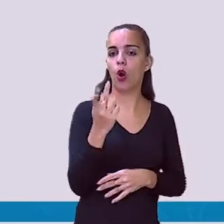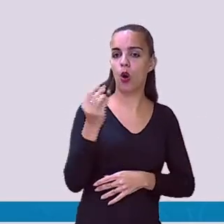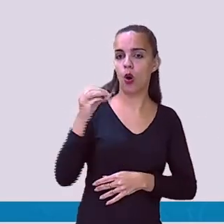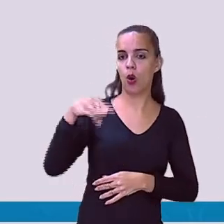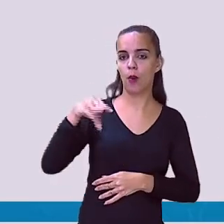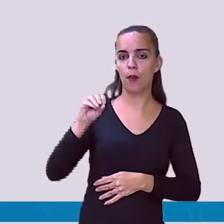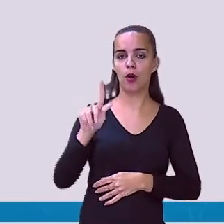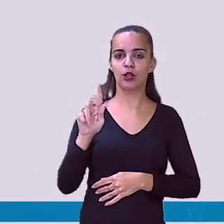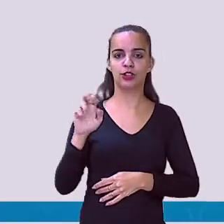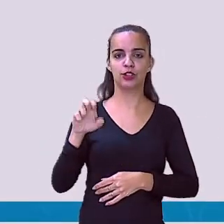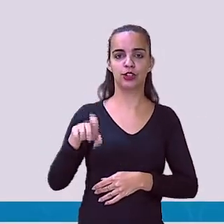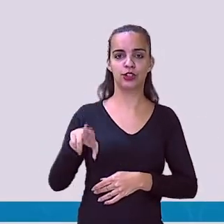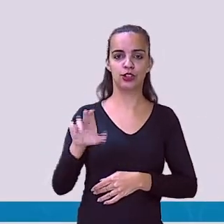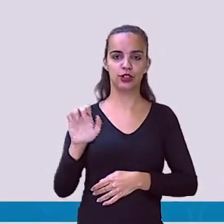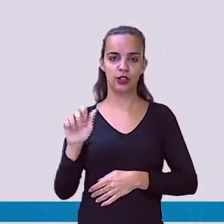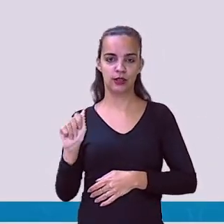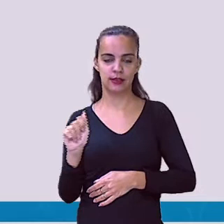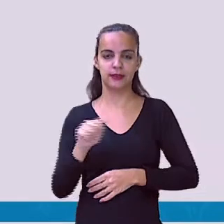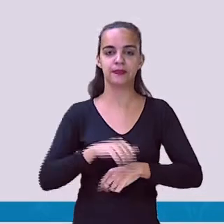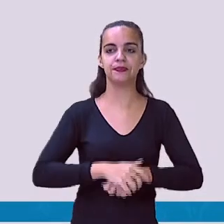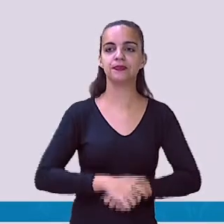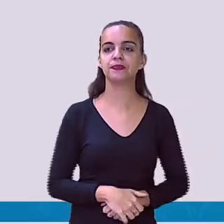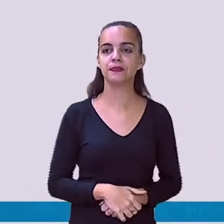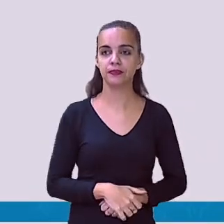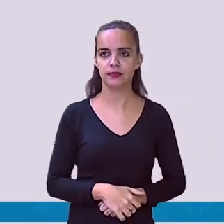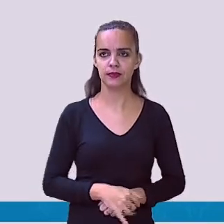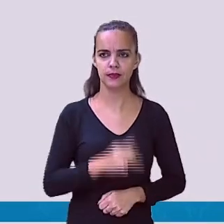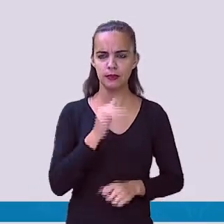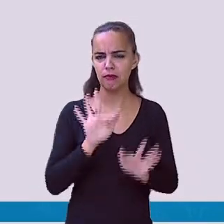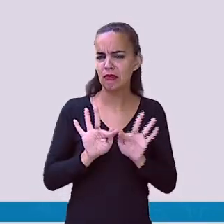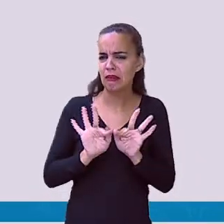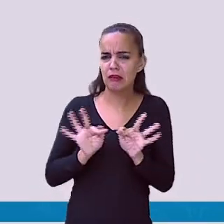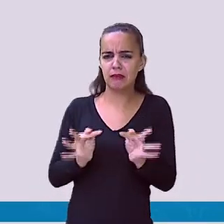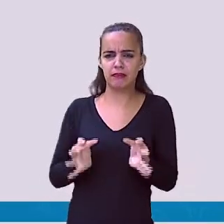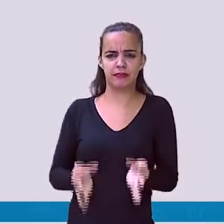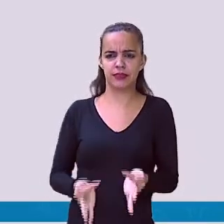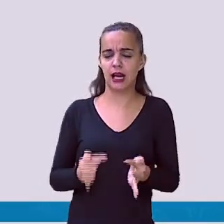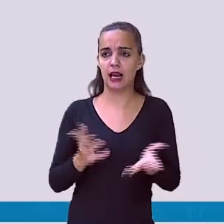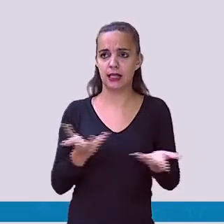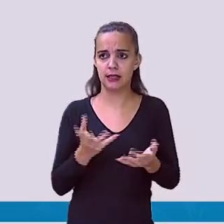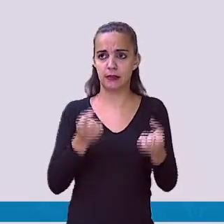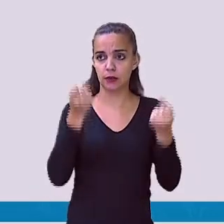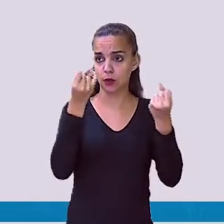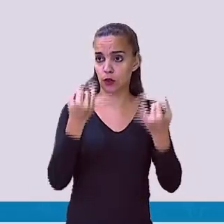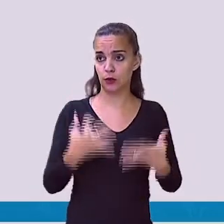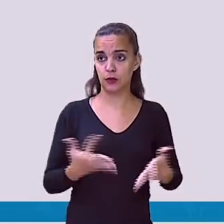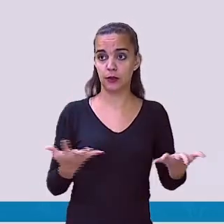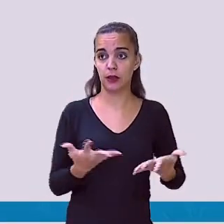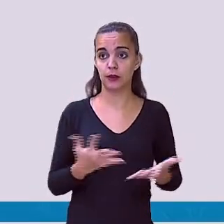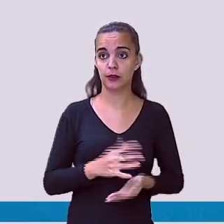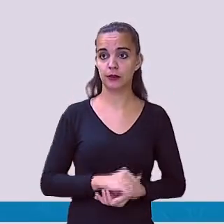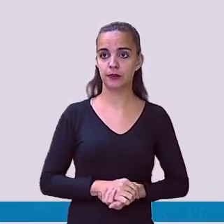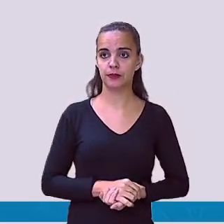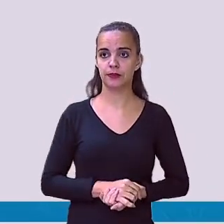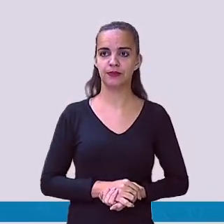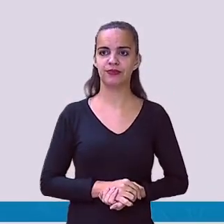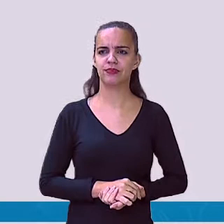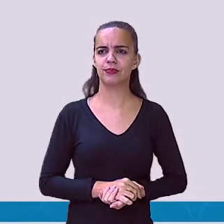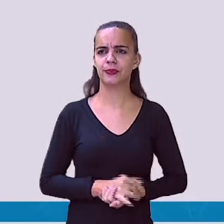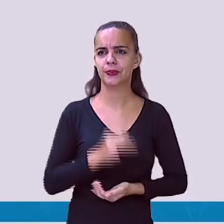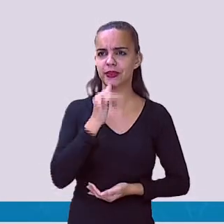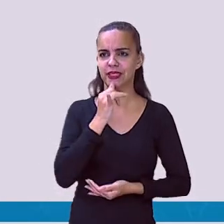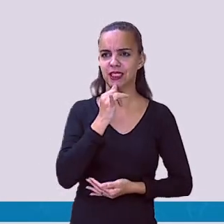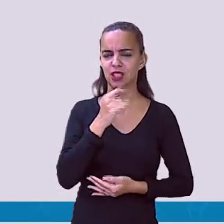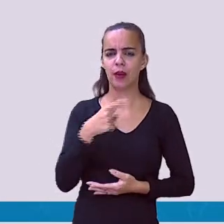é o método denominado destilação simples. destilação simples? Precisa-se de